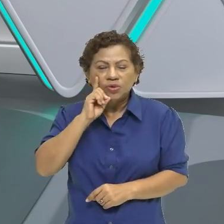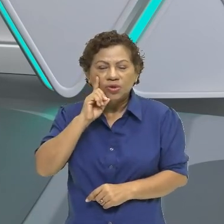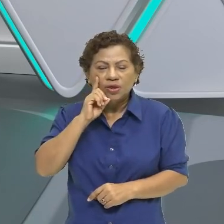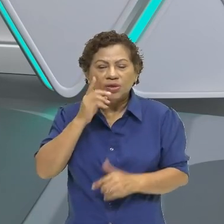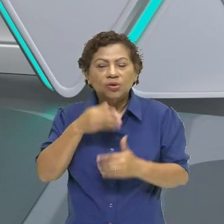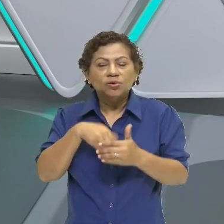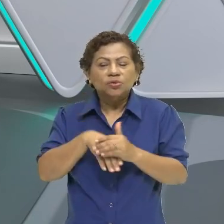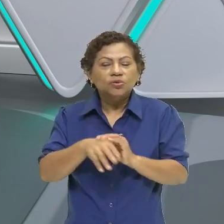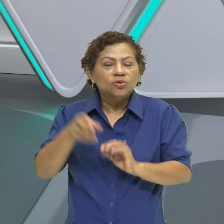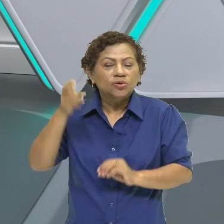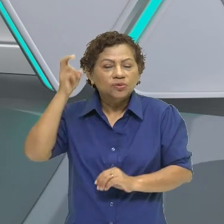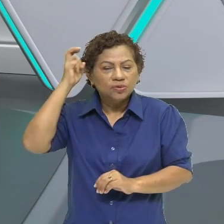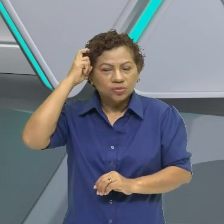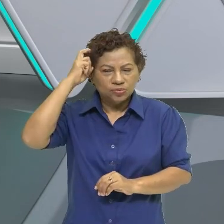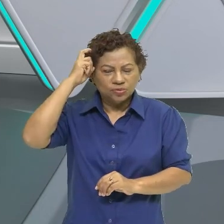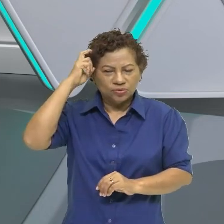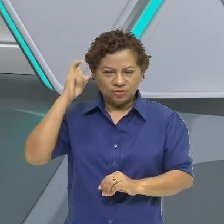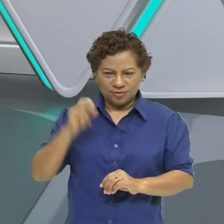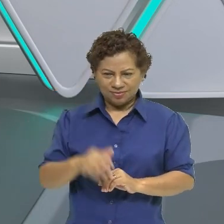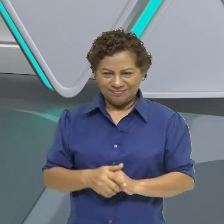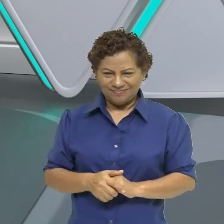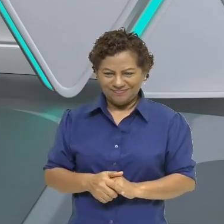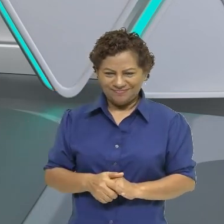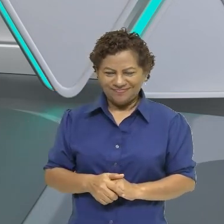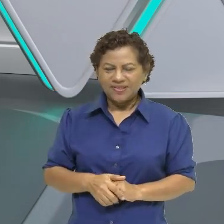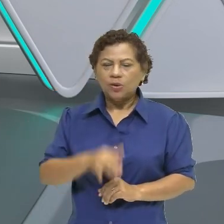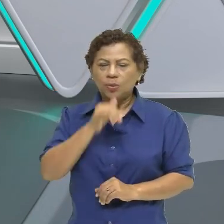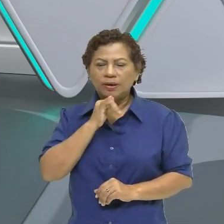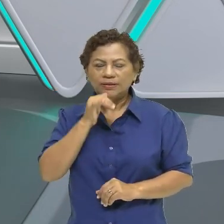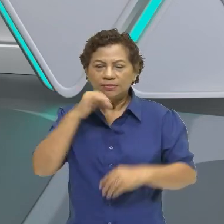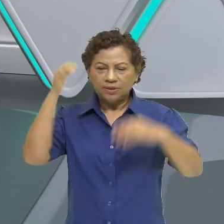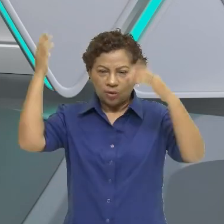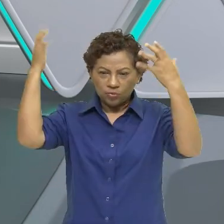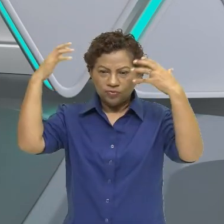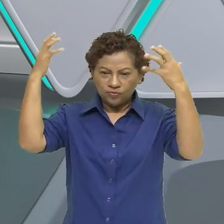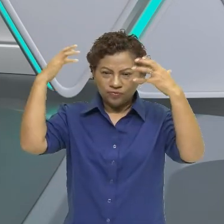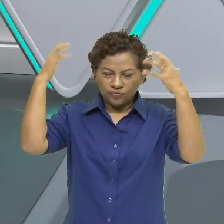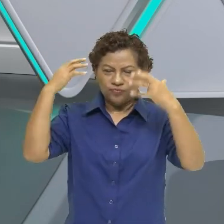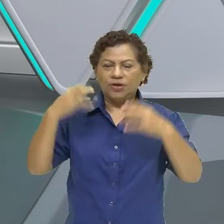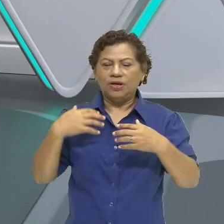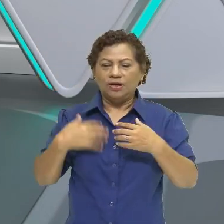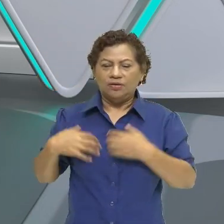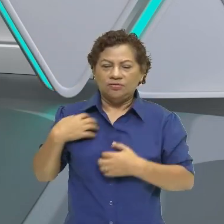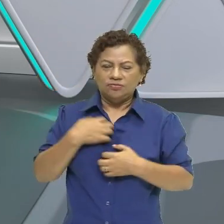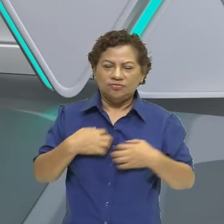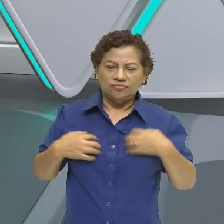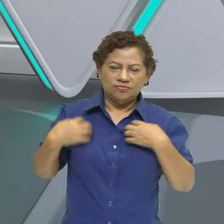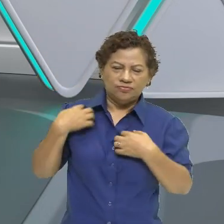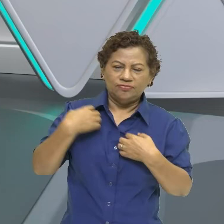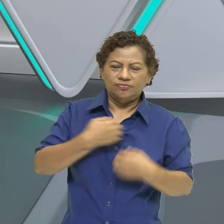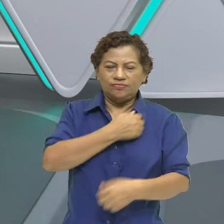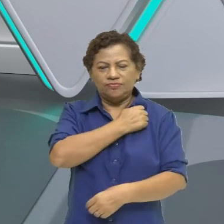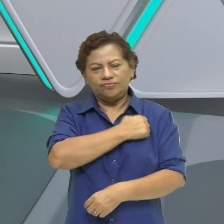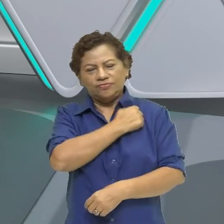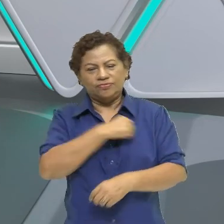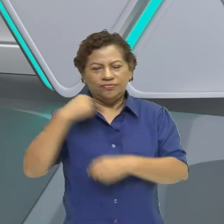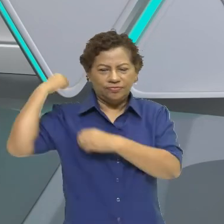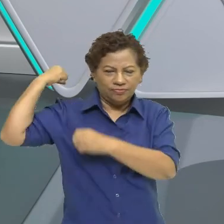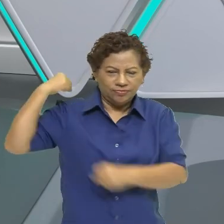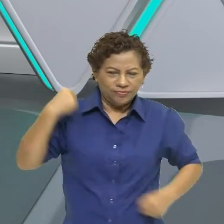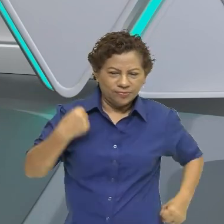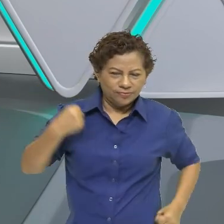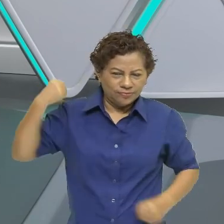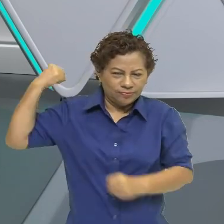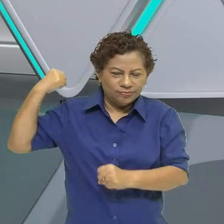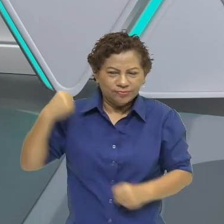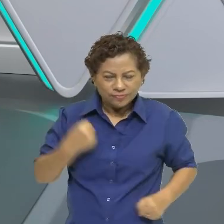como a professora Gabriela sempre fala, a questão de tomar muito banho, né? O asseio, como é chamado, nosso asseio de